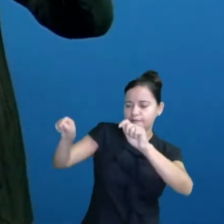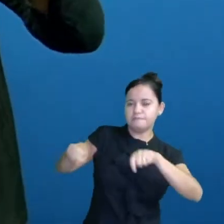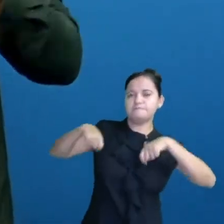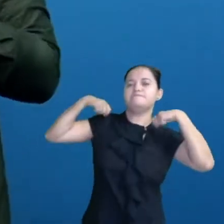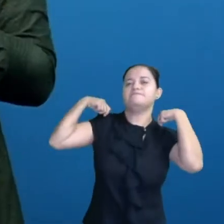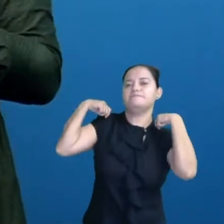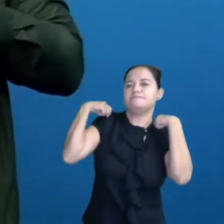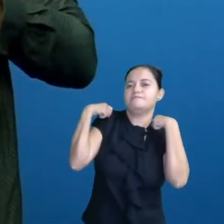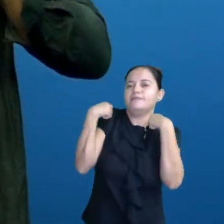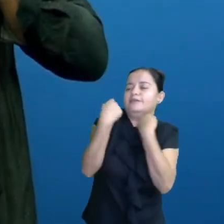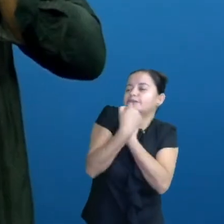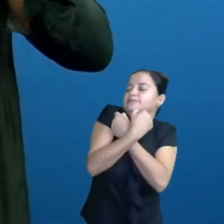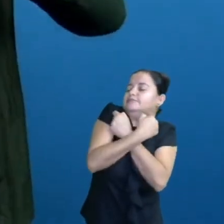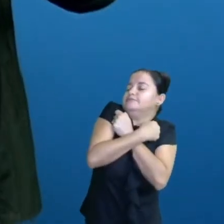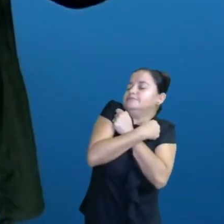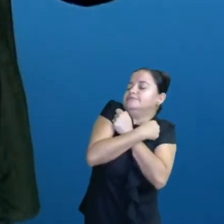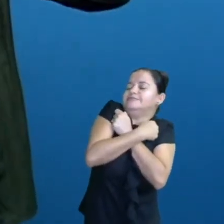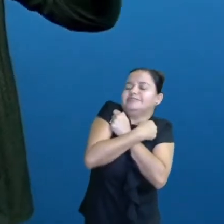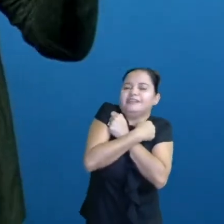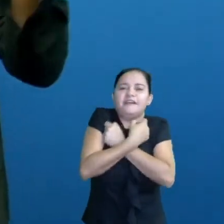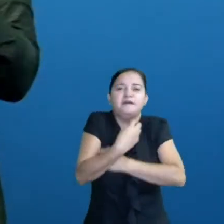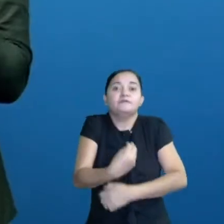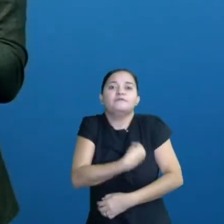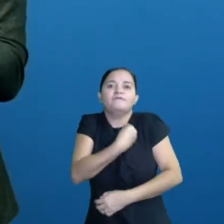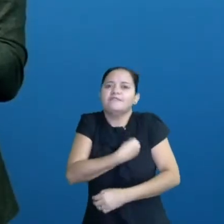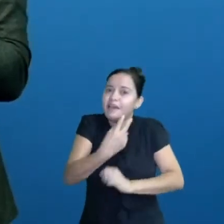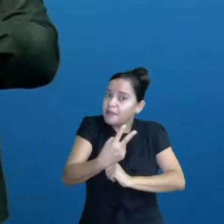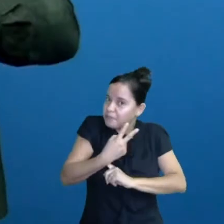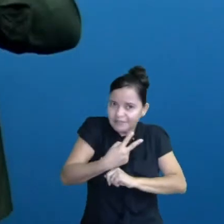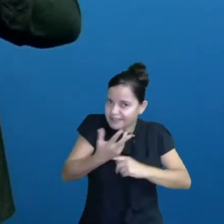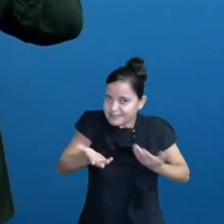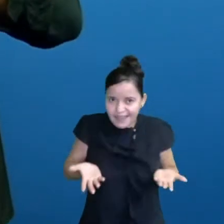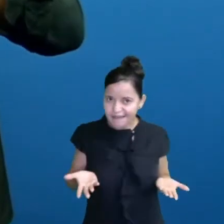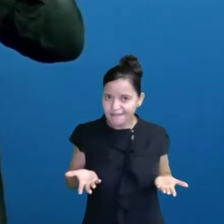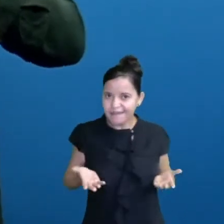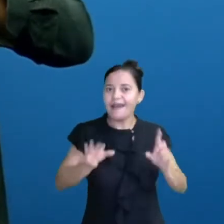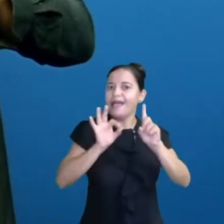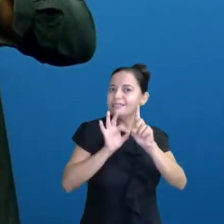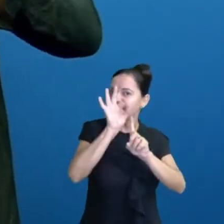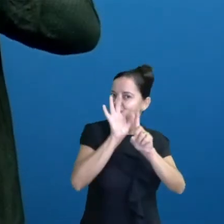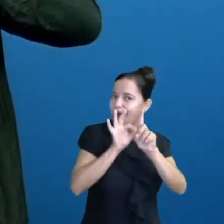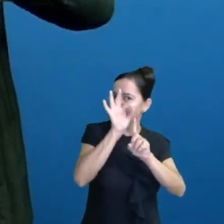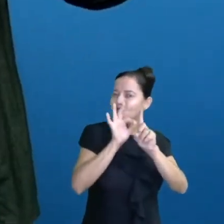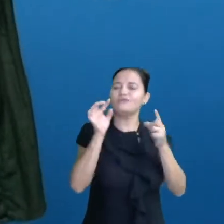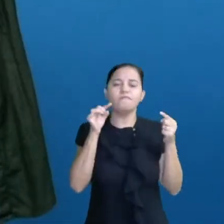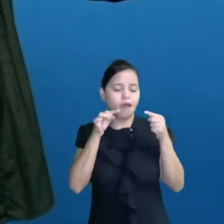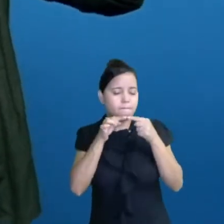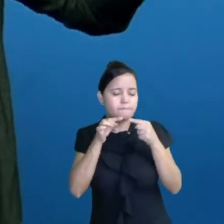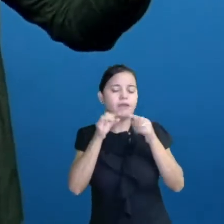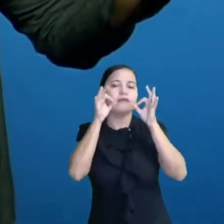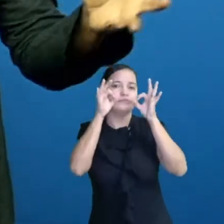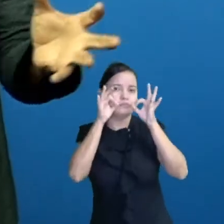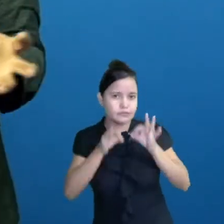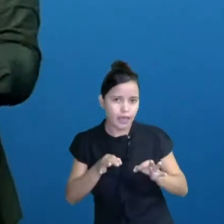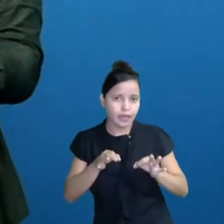a tua qualidade de vida, isso em todo o planeta. Mantendo uma temperatura média do planeta, se a gente fizer uma divisão